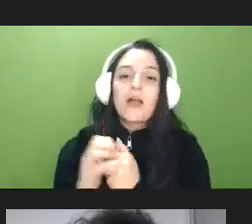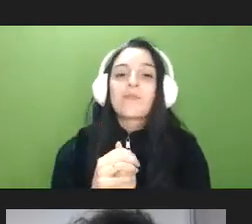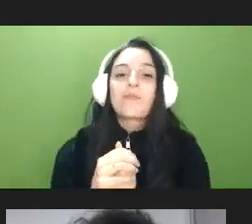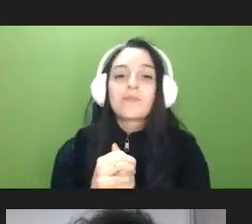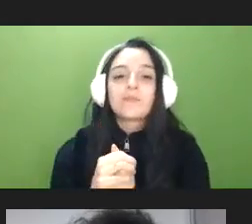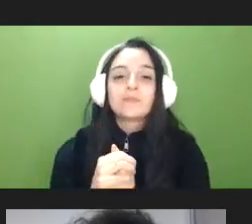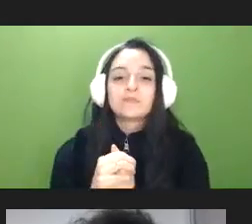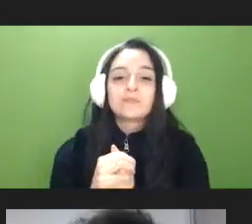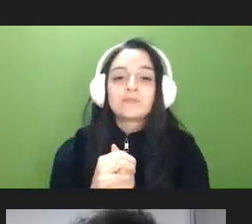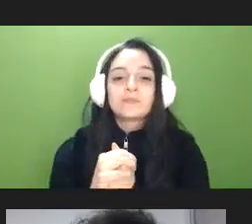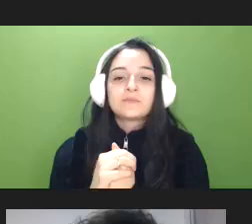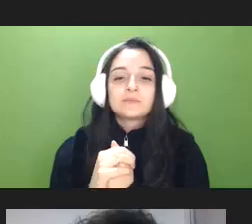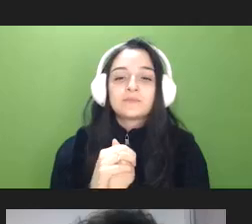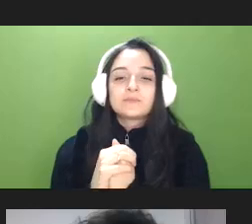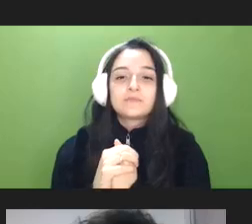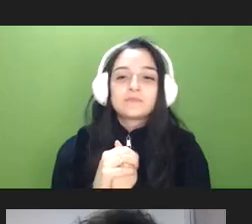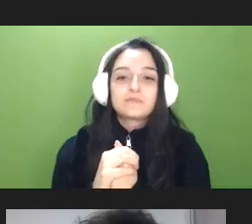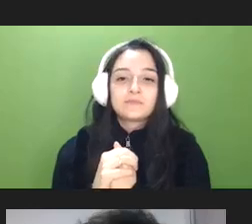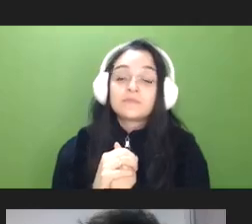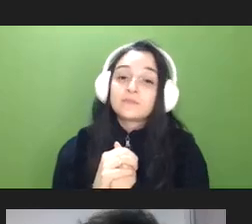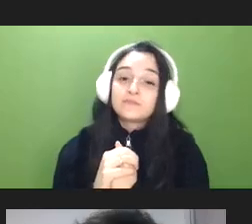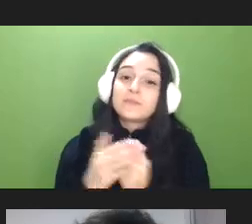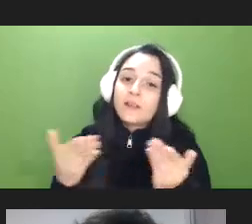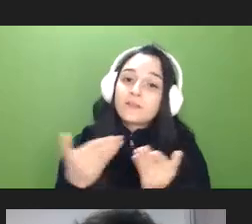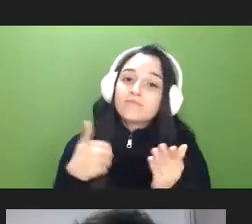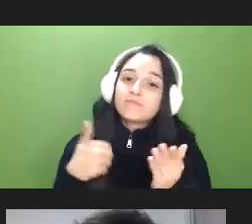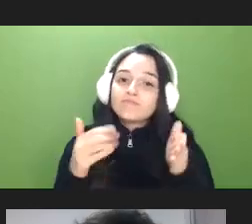e estou aí no meu caminho, no meu